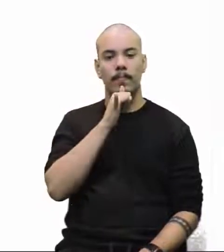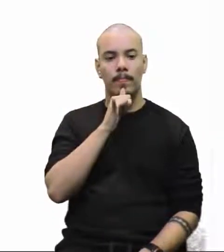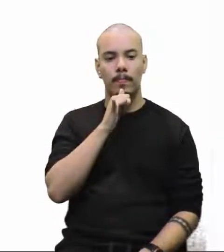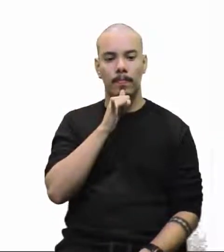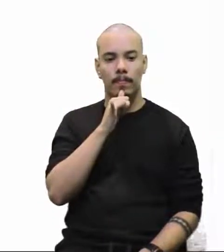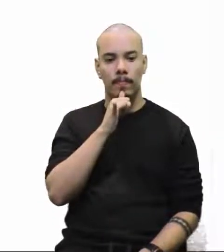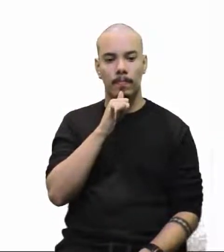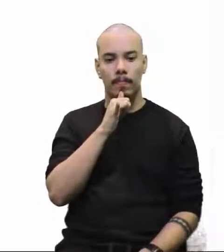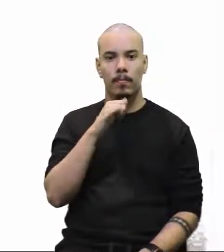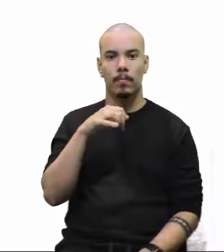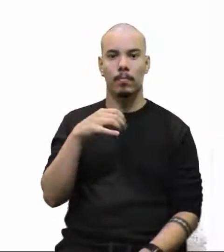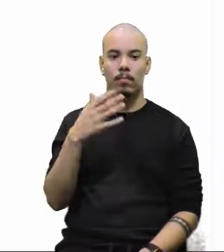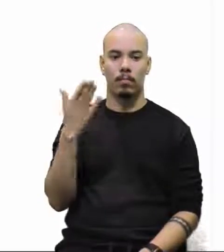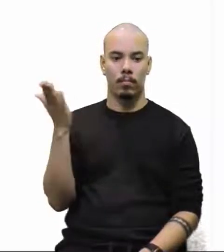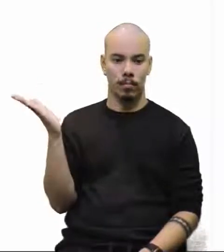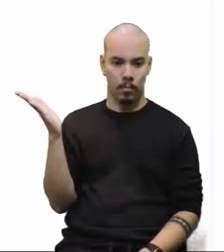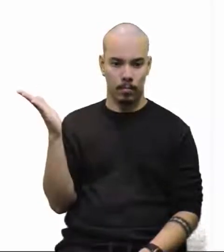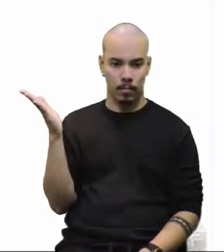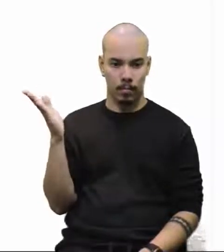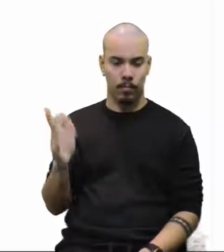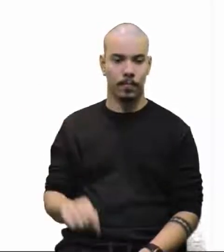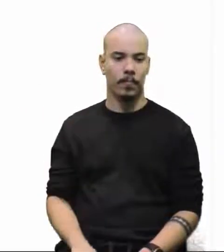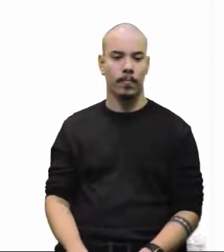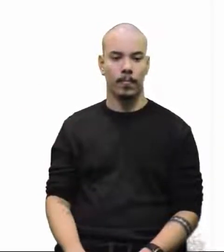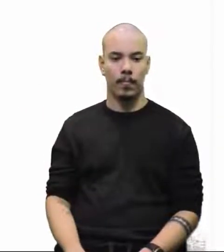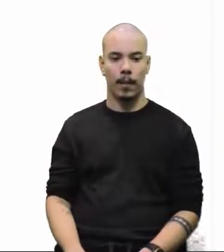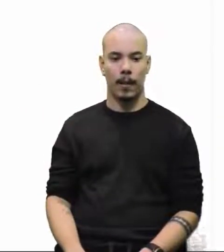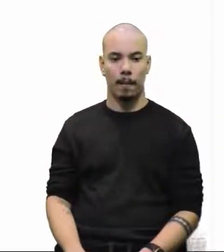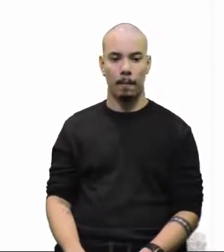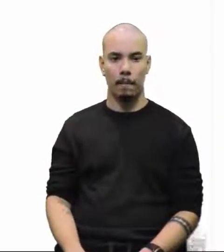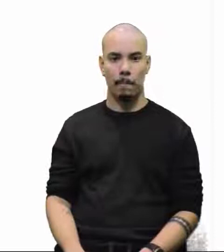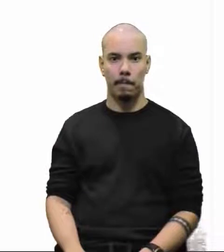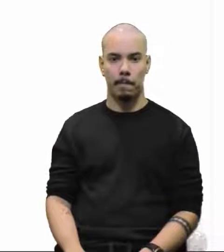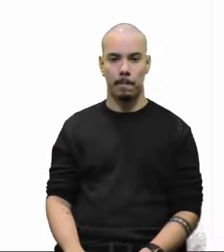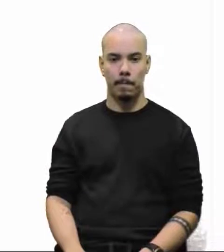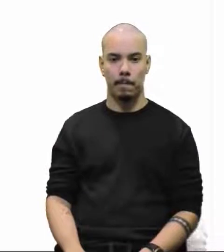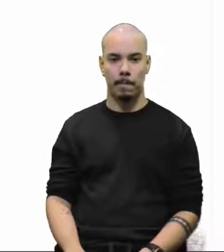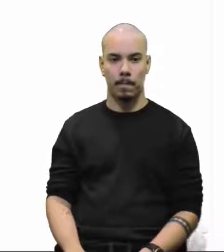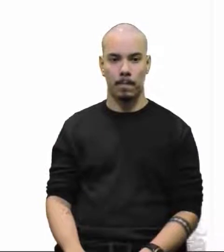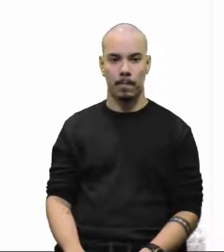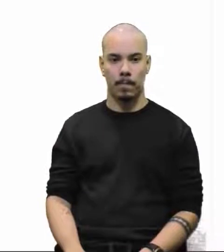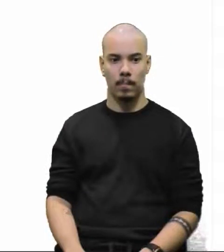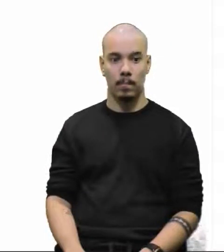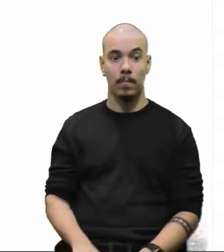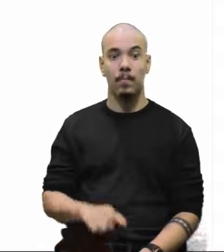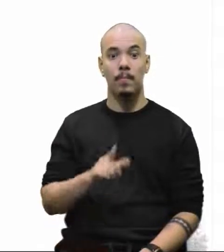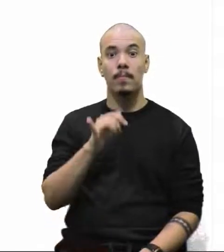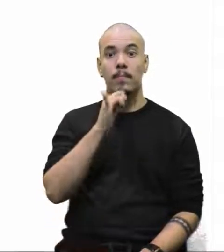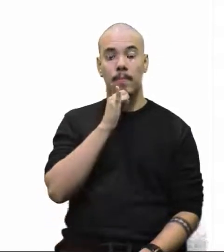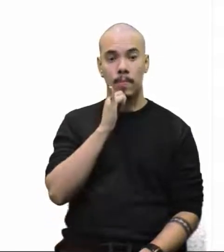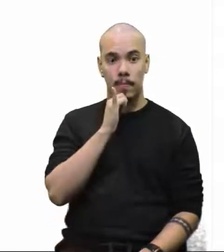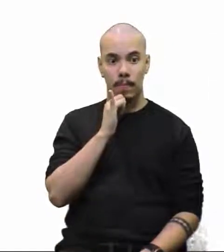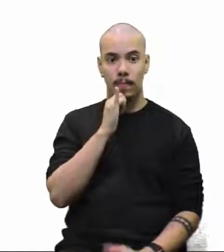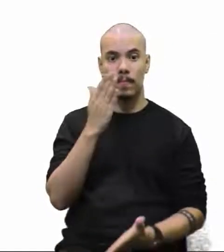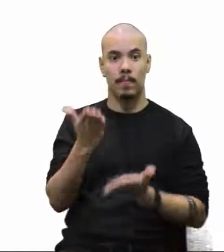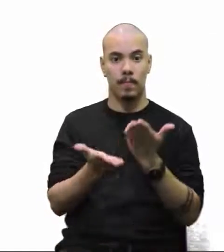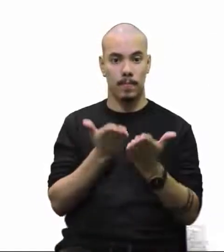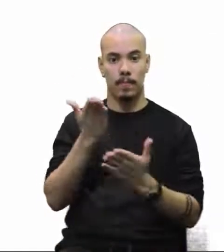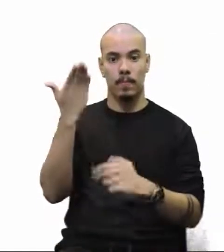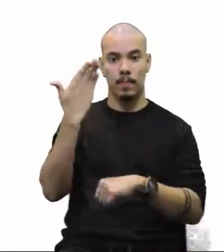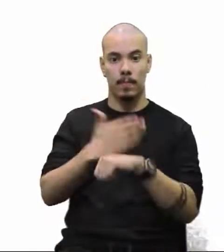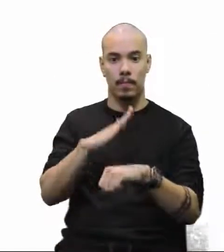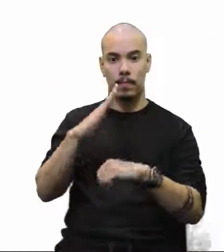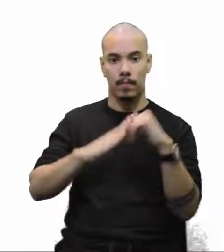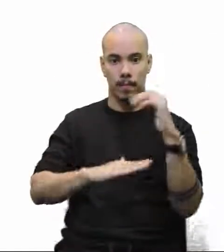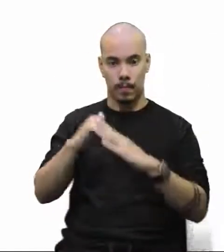exemplo, motores, amperímetros, voltímetros e galvanômetros. Aqui um exemplo, né, de aplicações